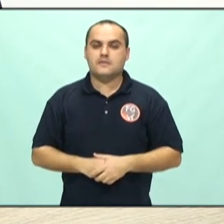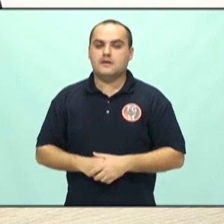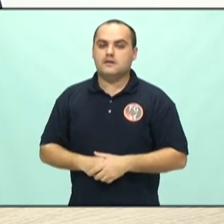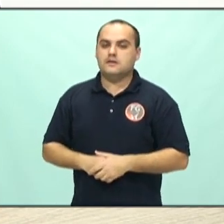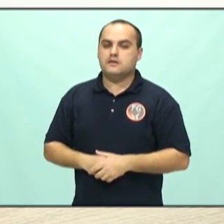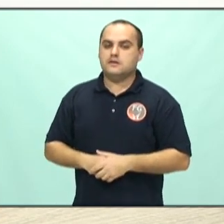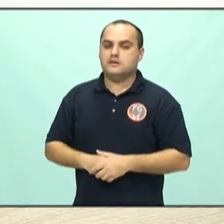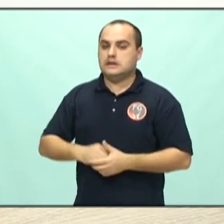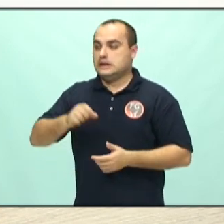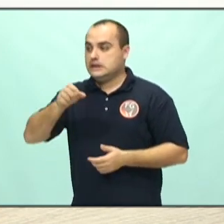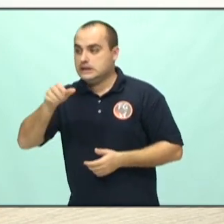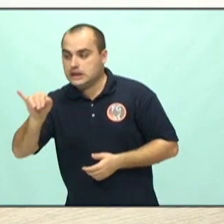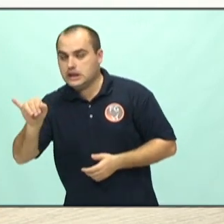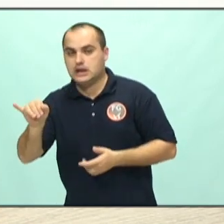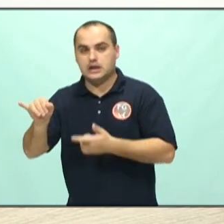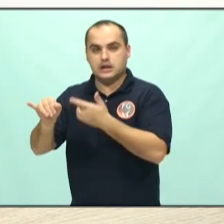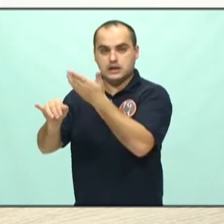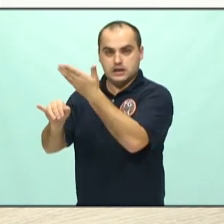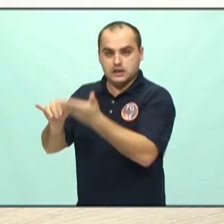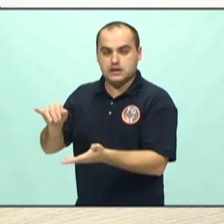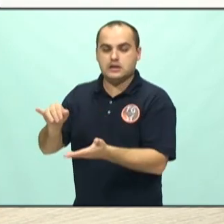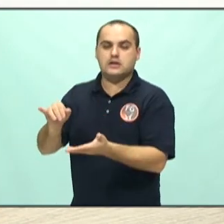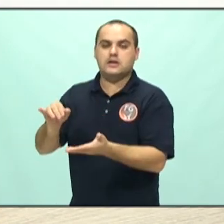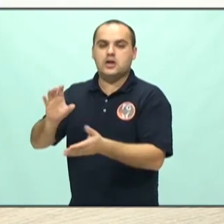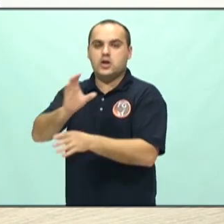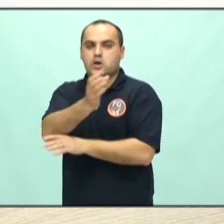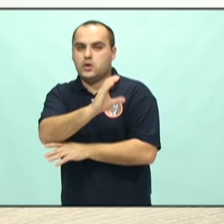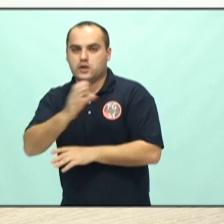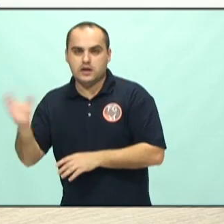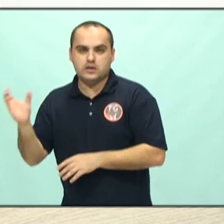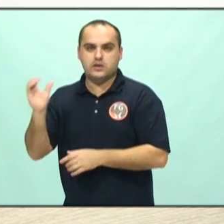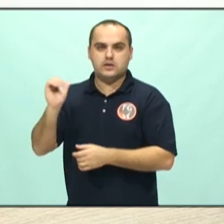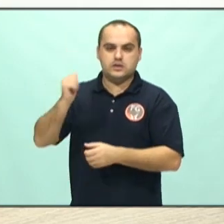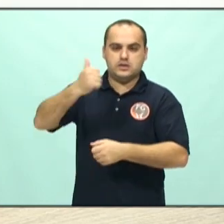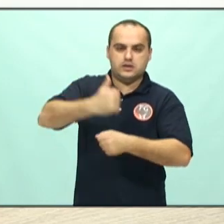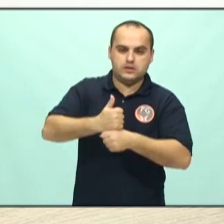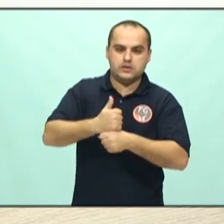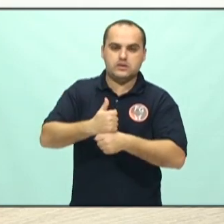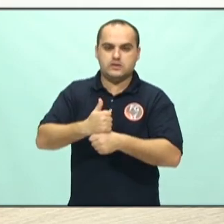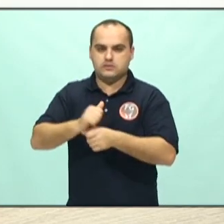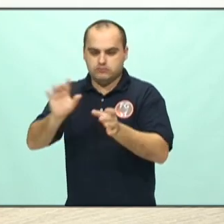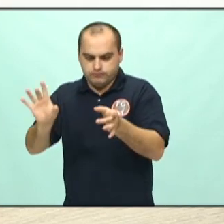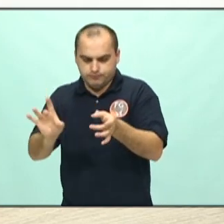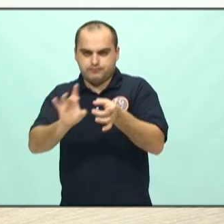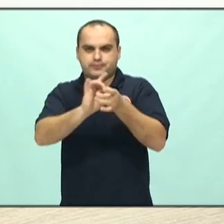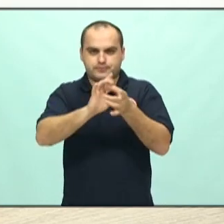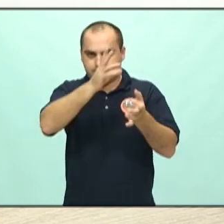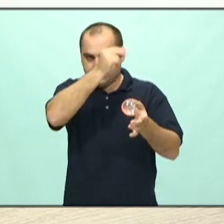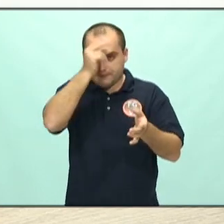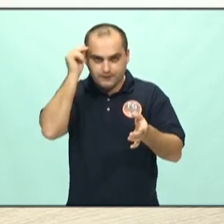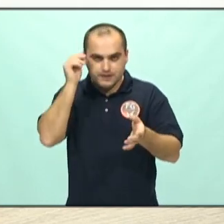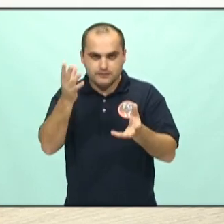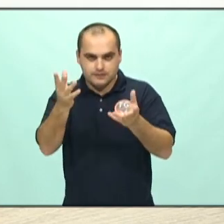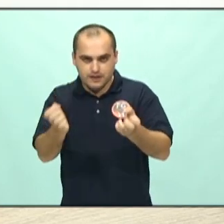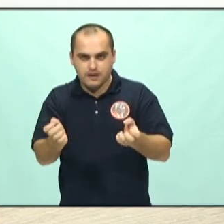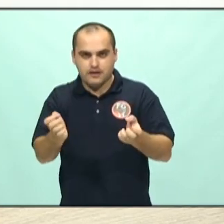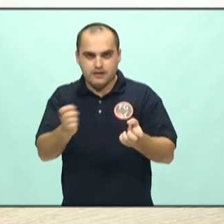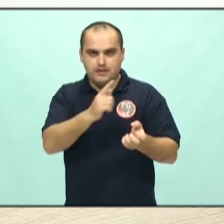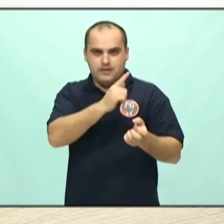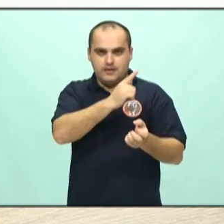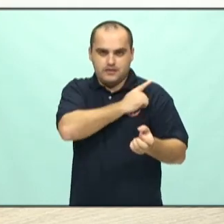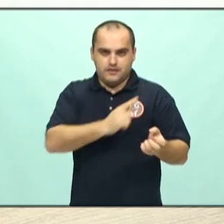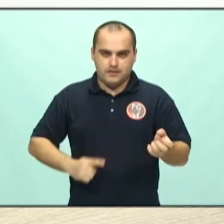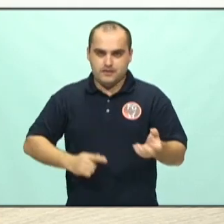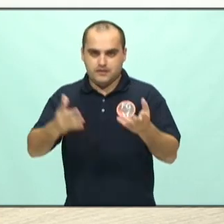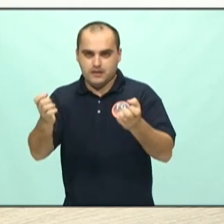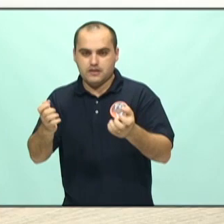o que o coordenador, o diretor está ligado àquele prefeito, aquele governo estiver fazendo,